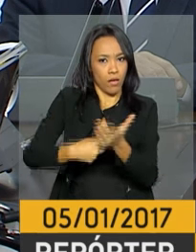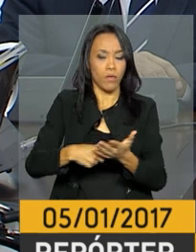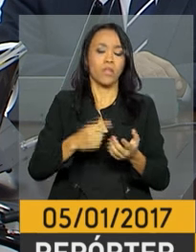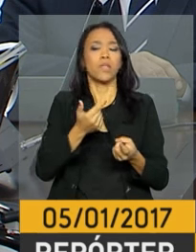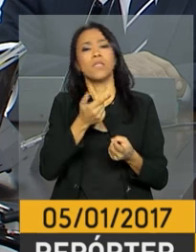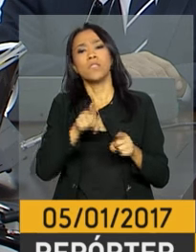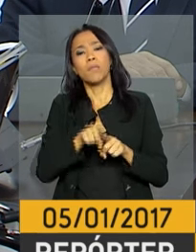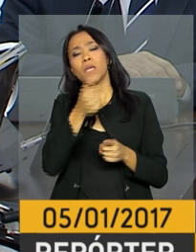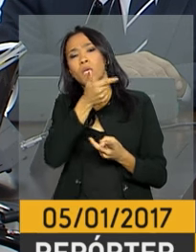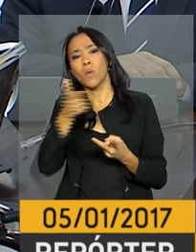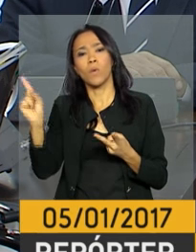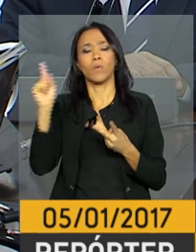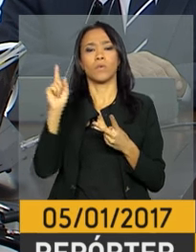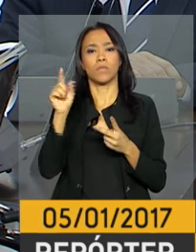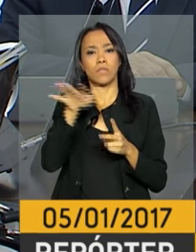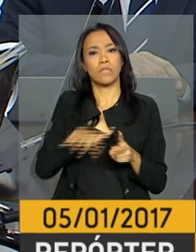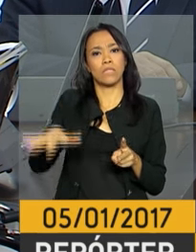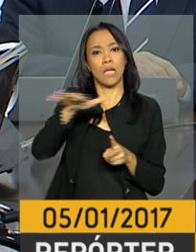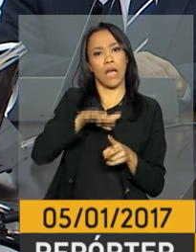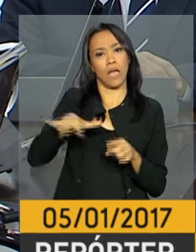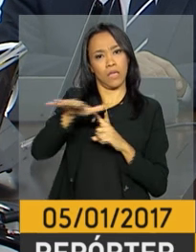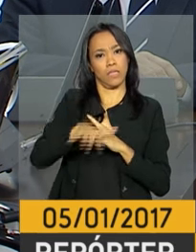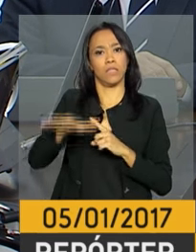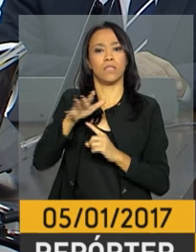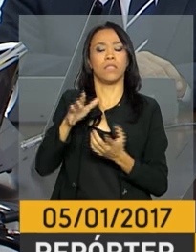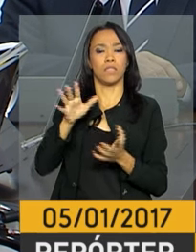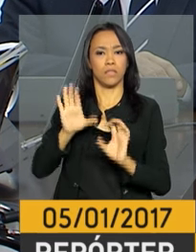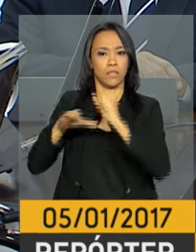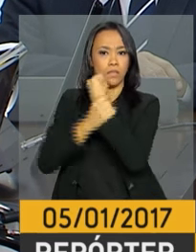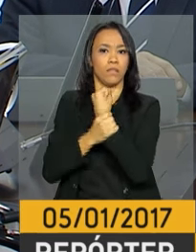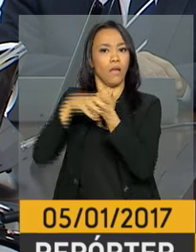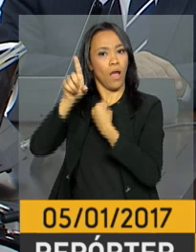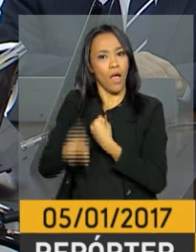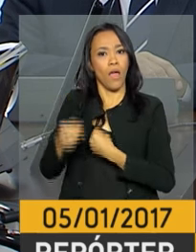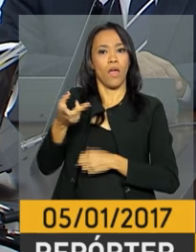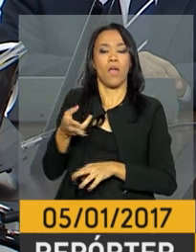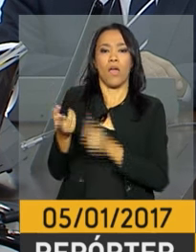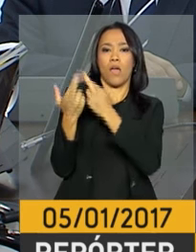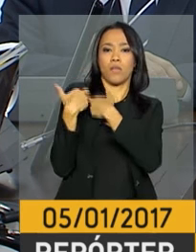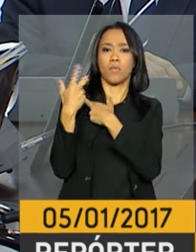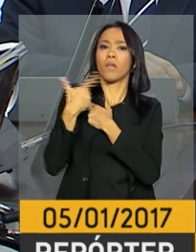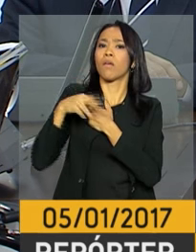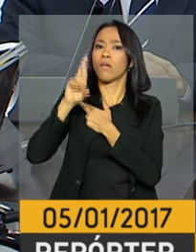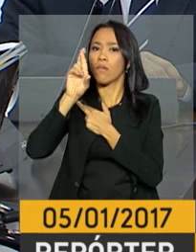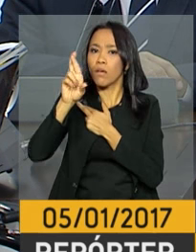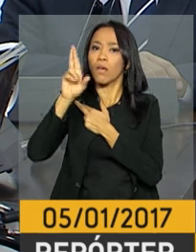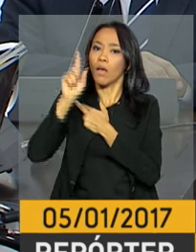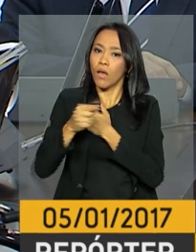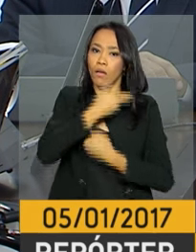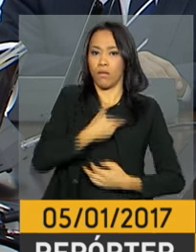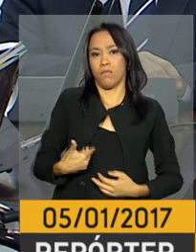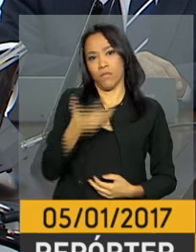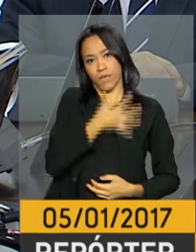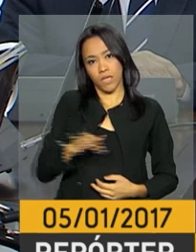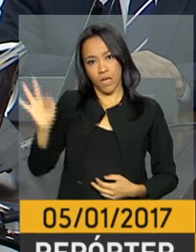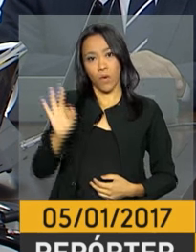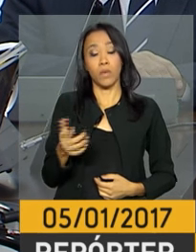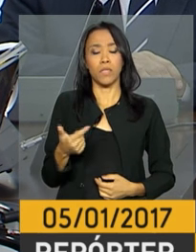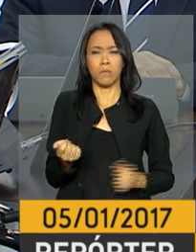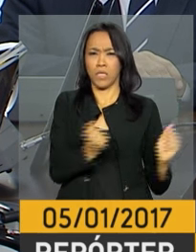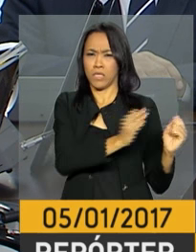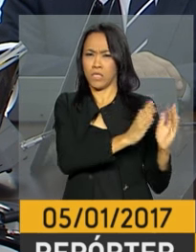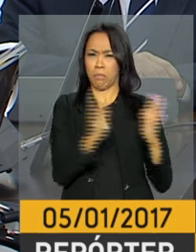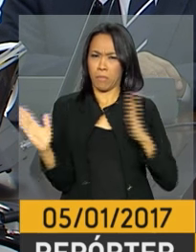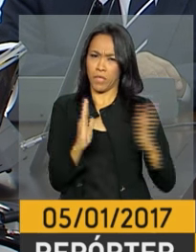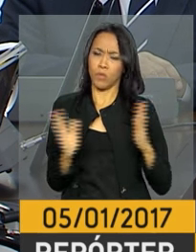matéria de segurança cabem à união e ao longo desse período tem ocorrido um